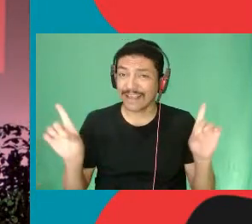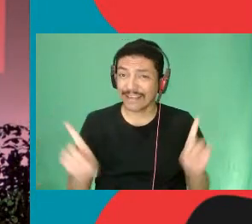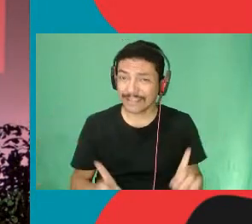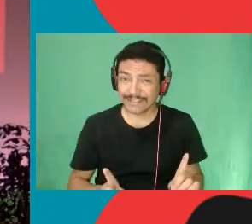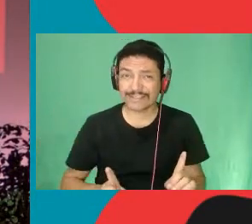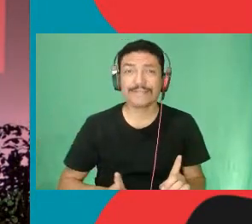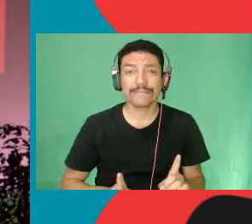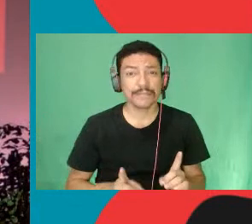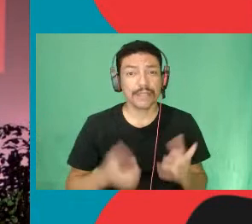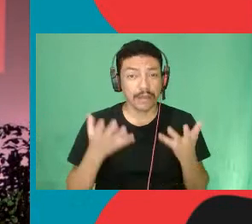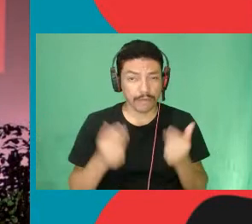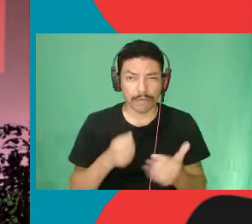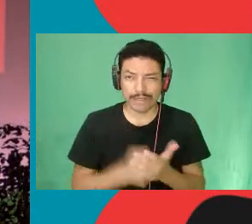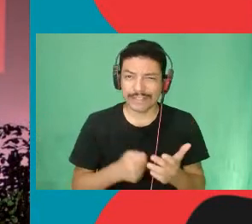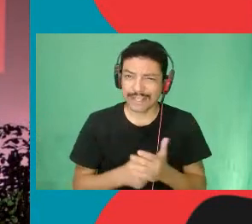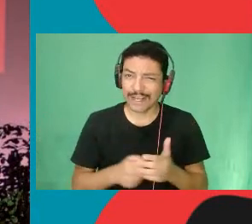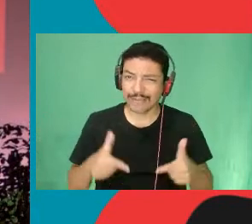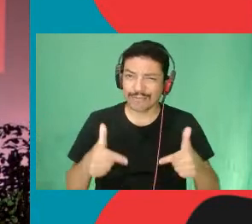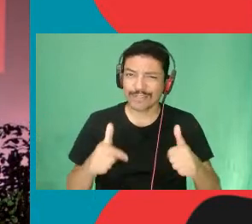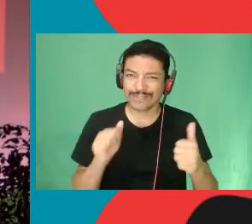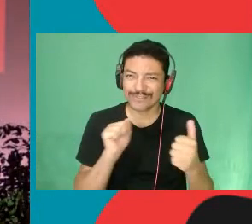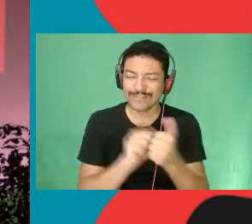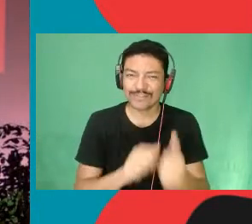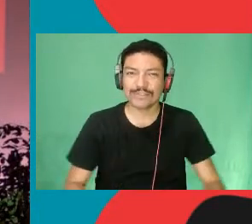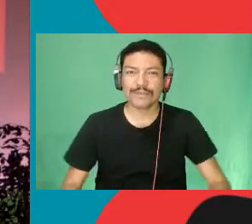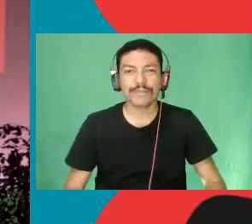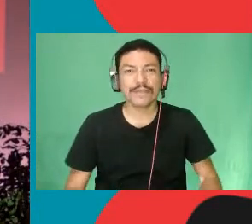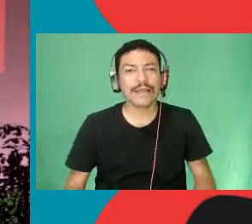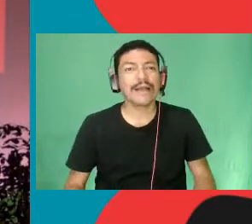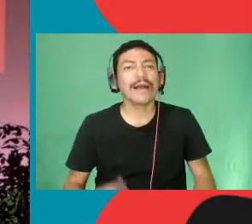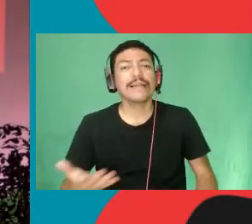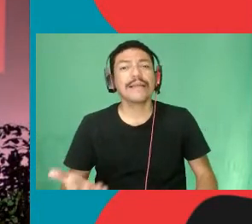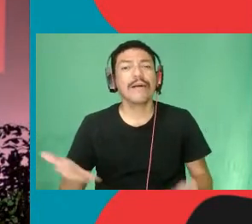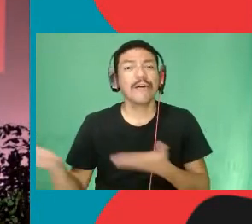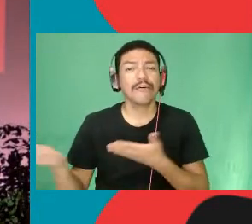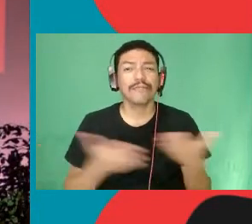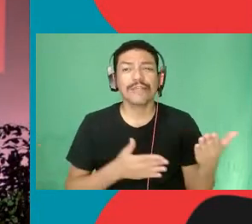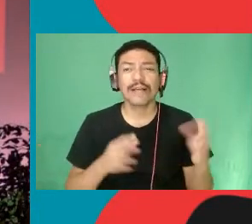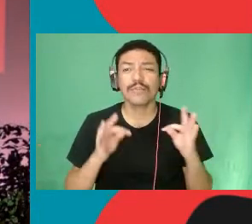nessa luta juntos. Cadê? Nossas convidadas já estão